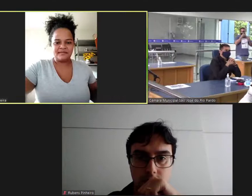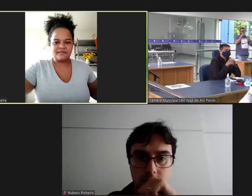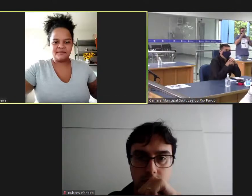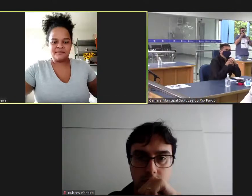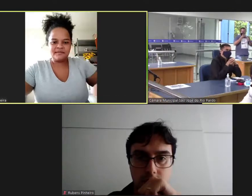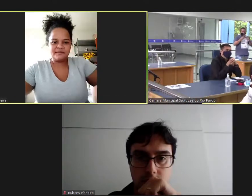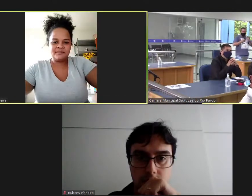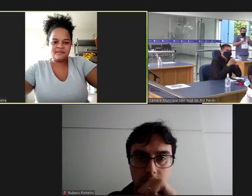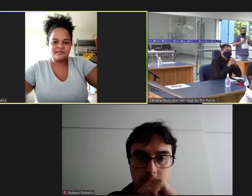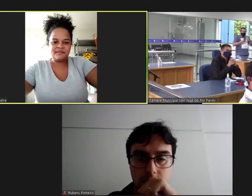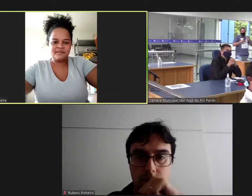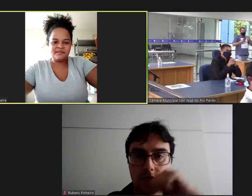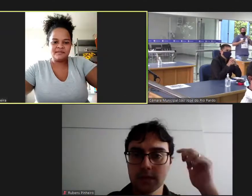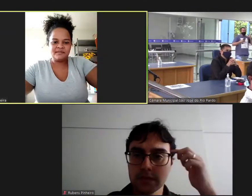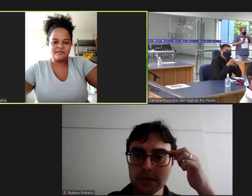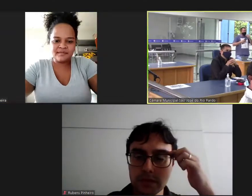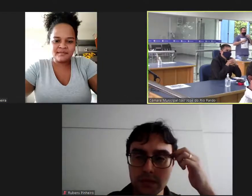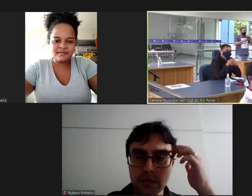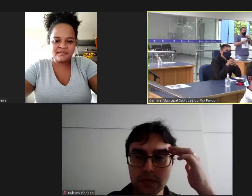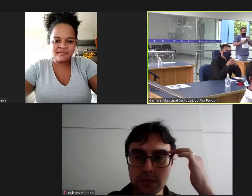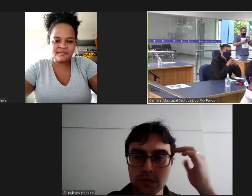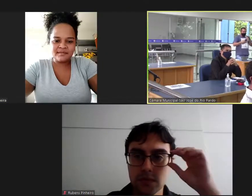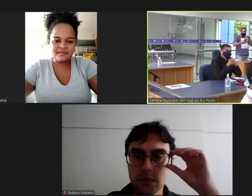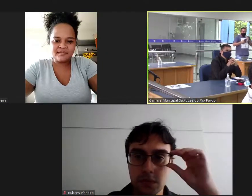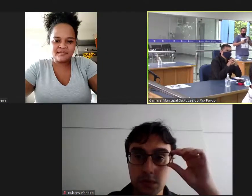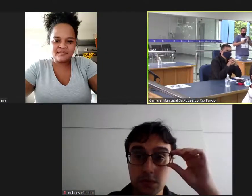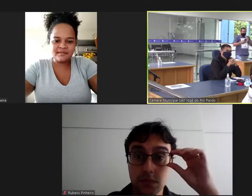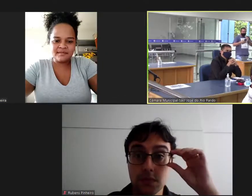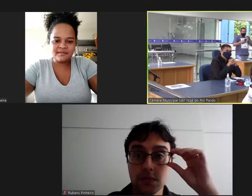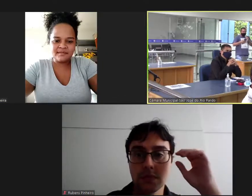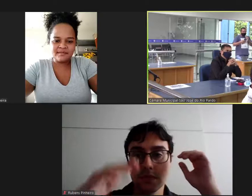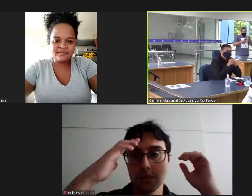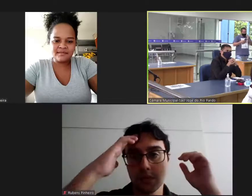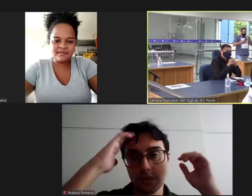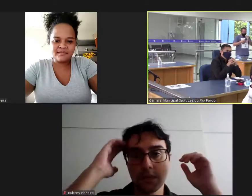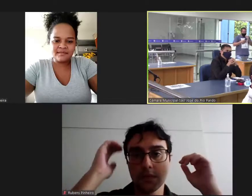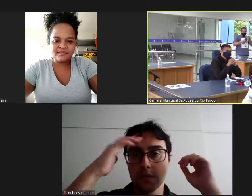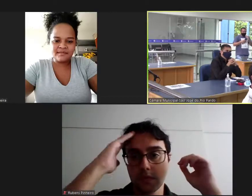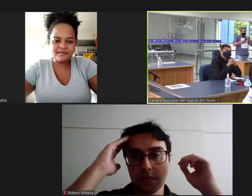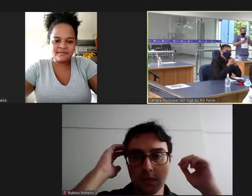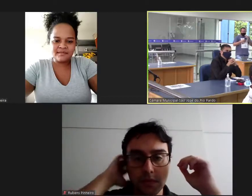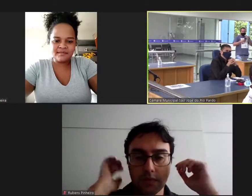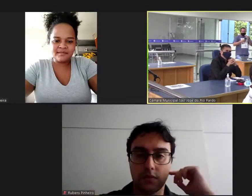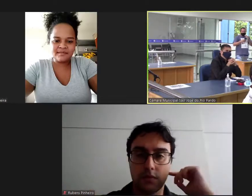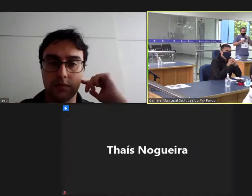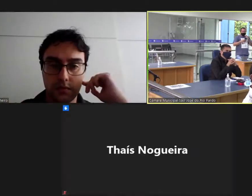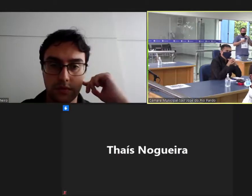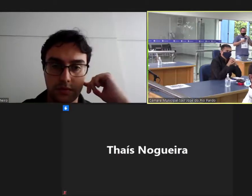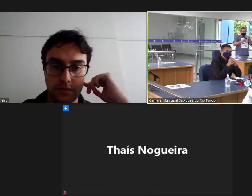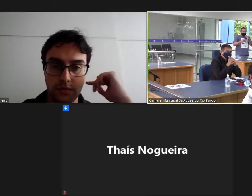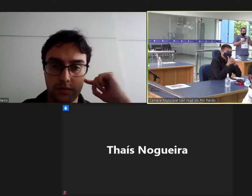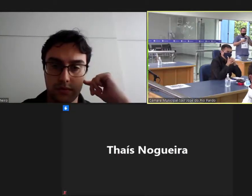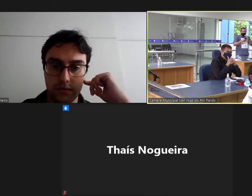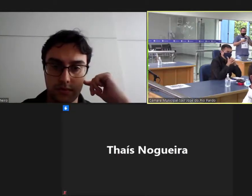falou da é dos boletins e eu recebi aqui ó vamos ver se é isso que você a sua